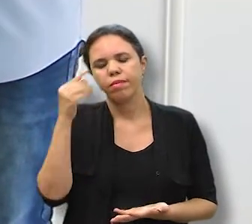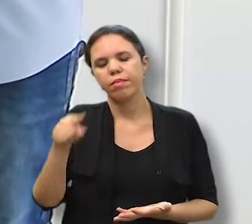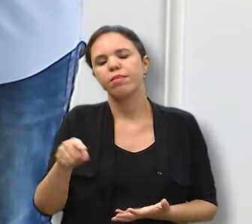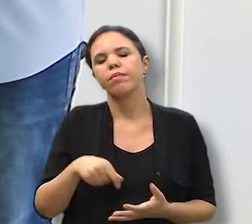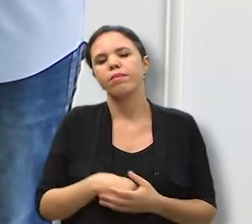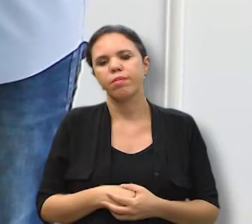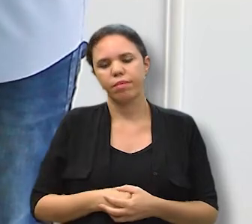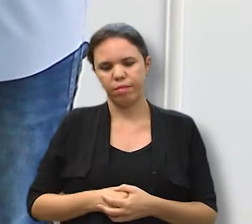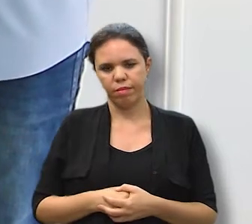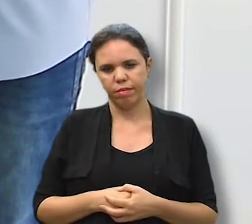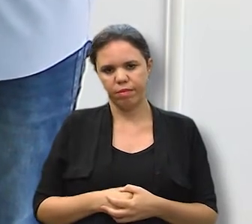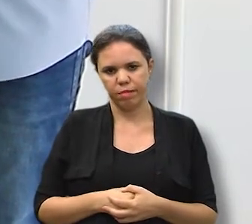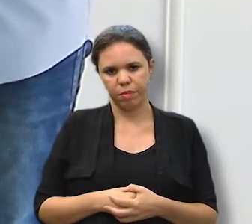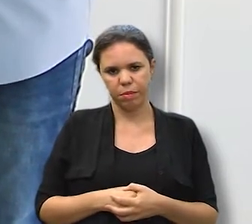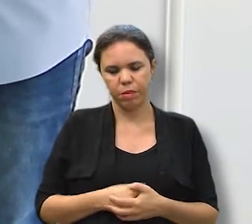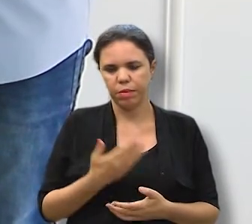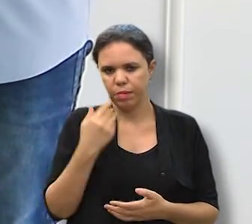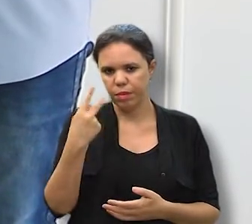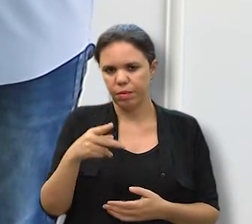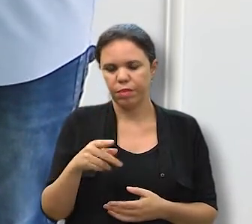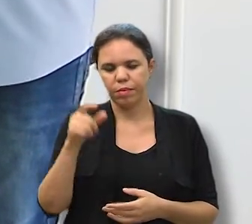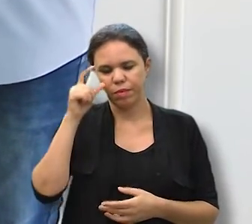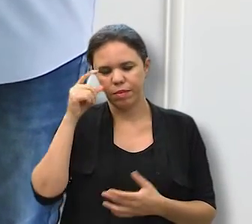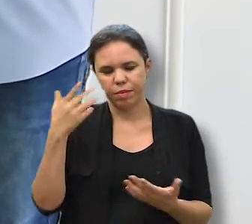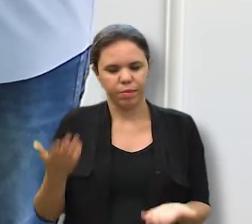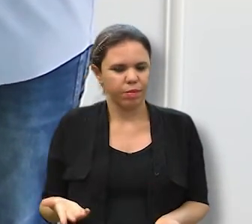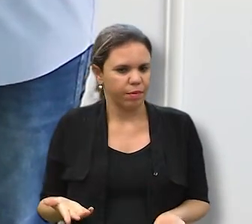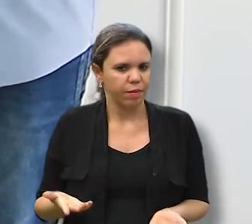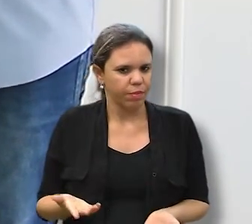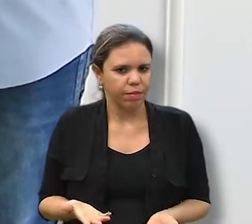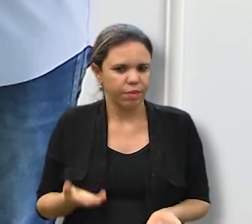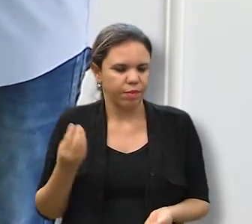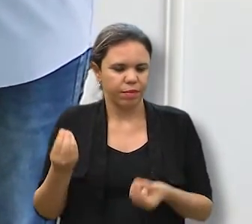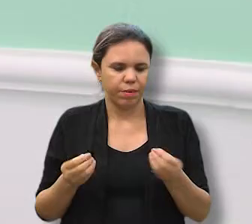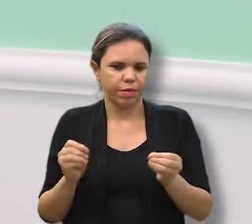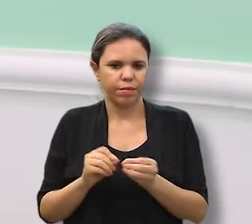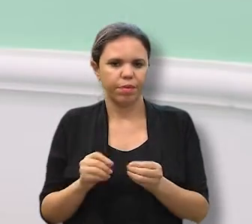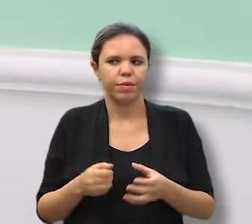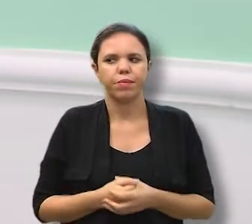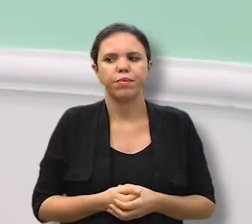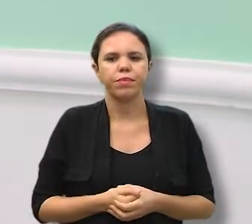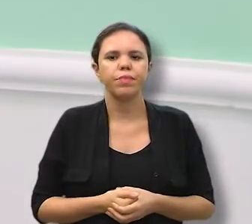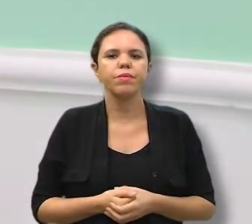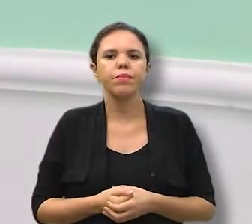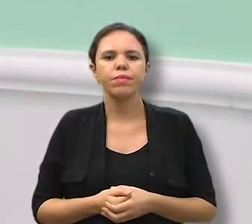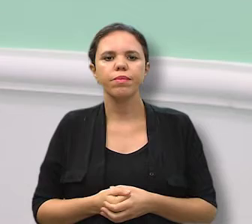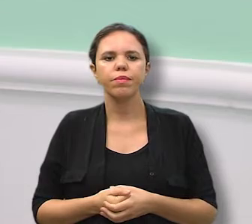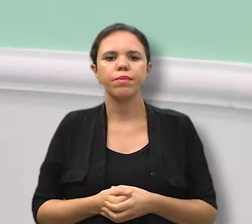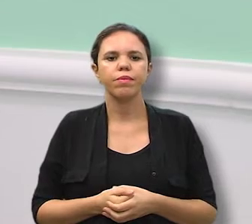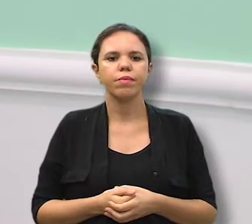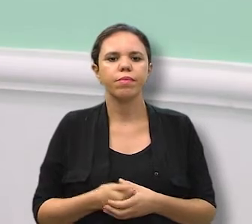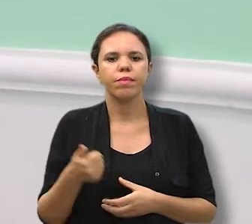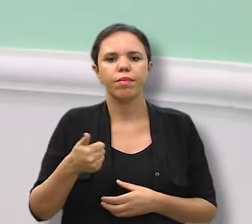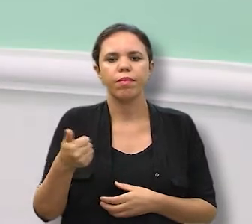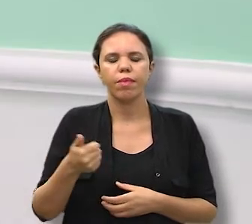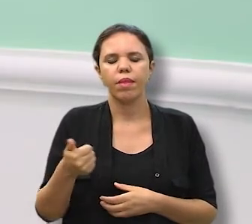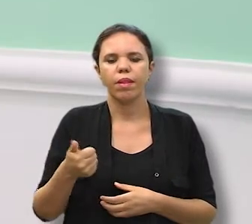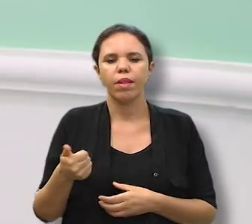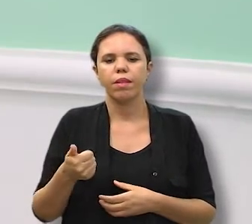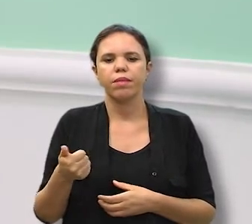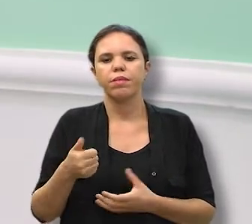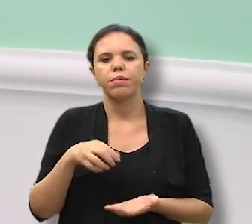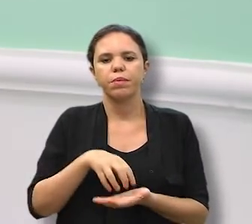quero experimentar aquele que o Michel comeu, né? Então como é que faz aí? Ó, vocês vão, nós somos a primeira pudim